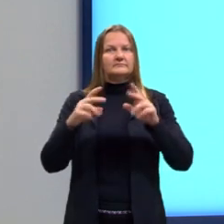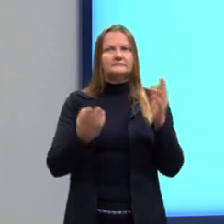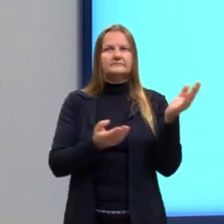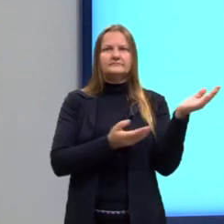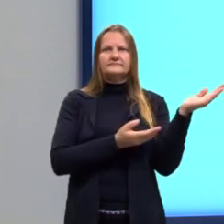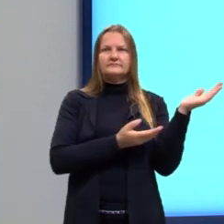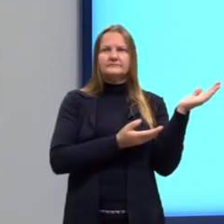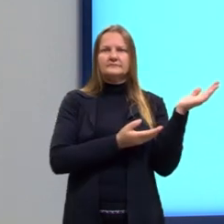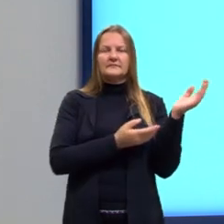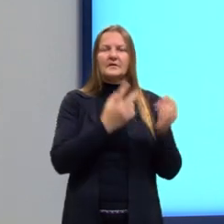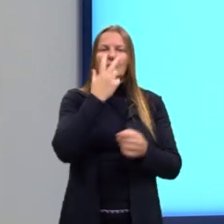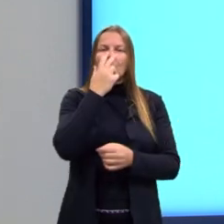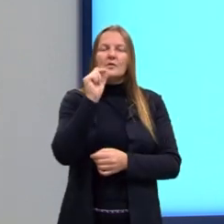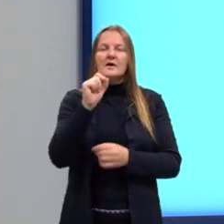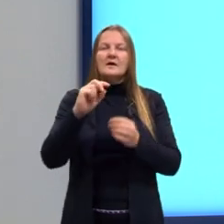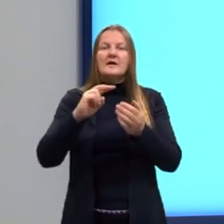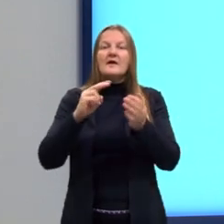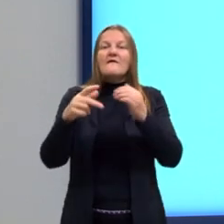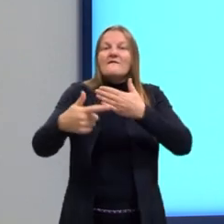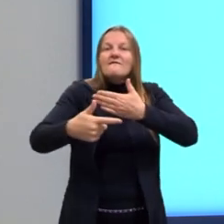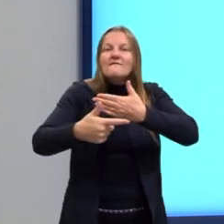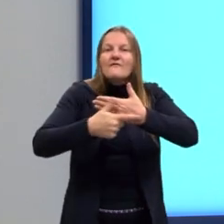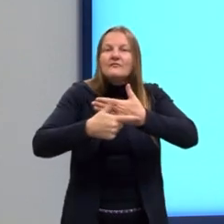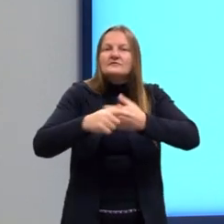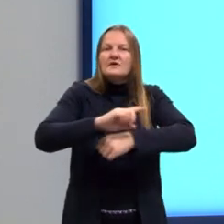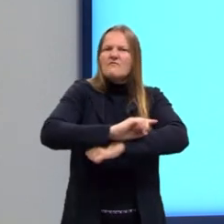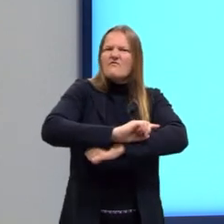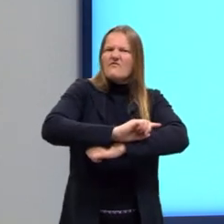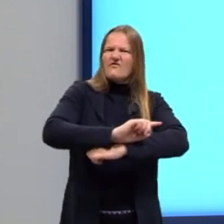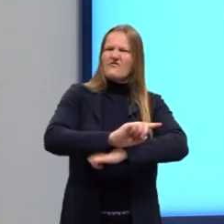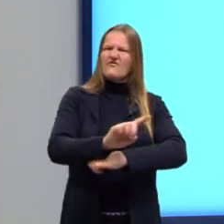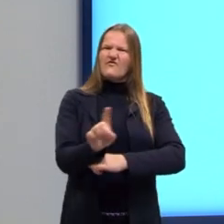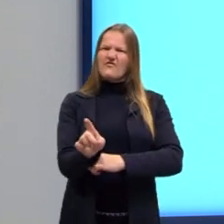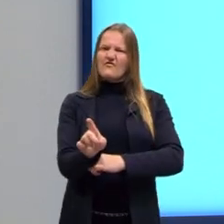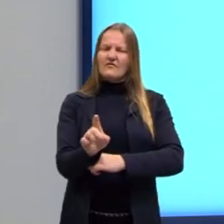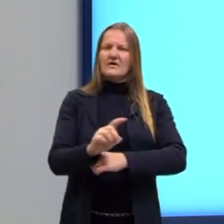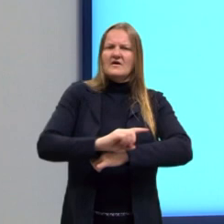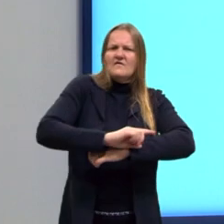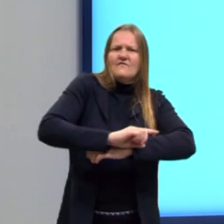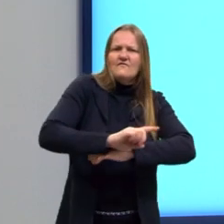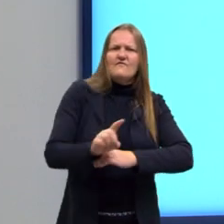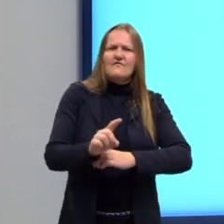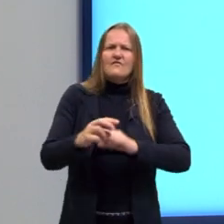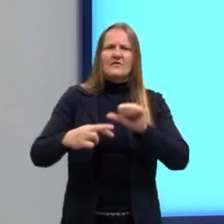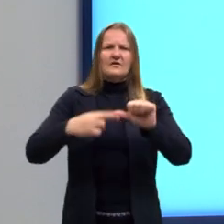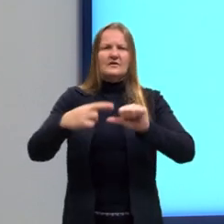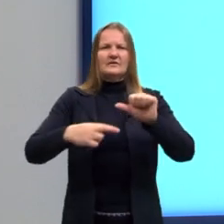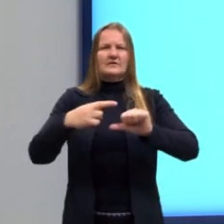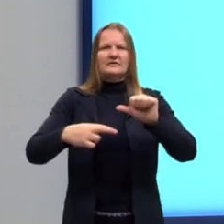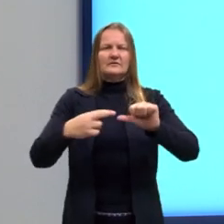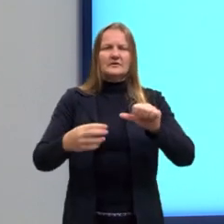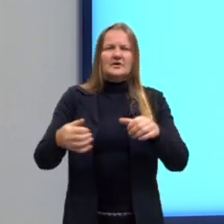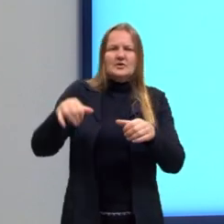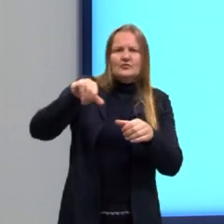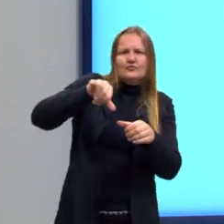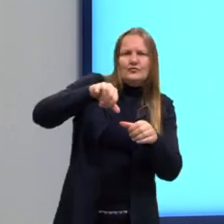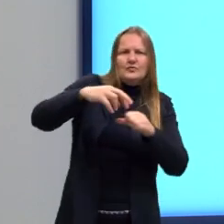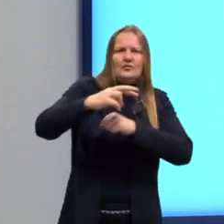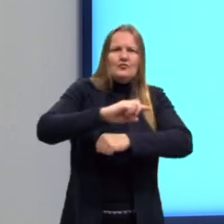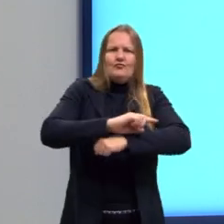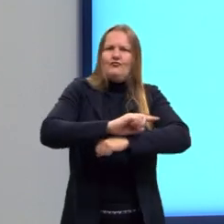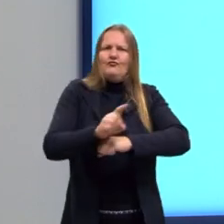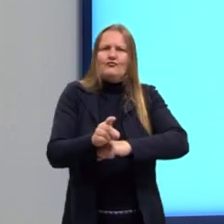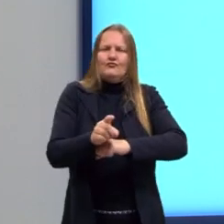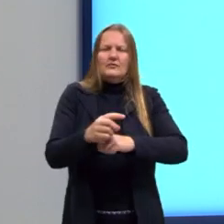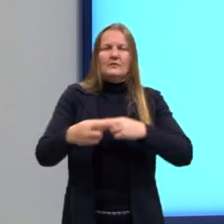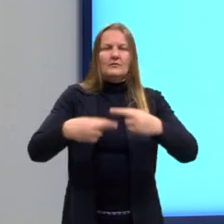ícone que eu de um um bonequinho correndo né o catalisador serve serve para acelerar as reações ele vai acelerar tanto